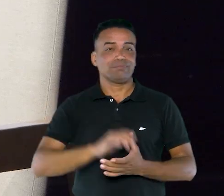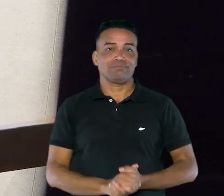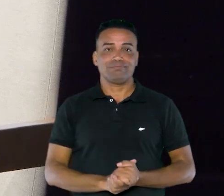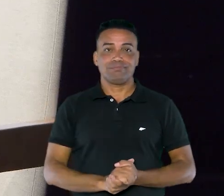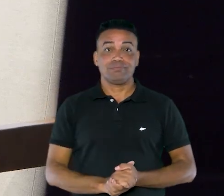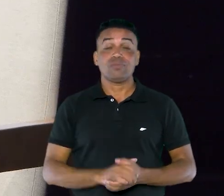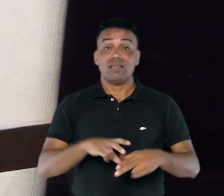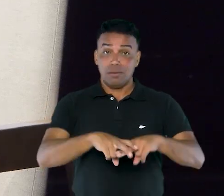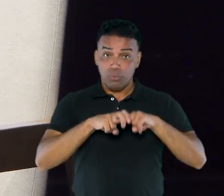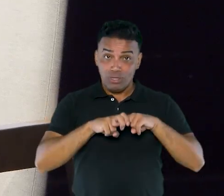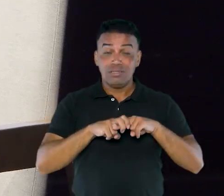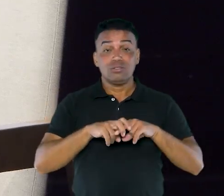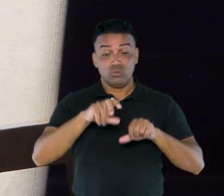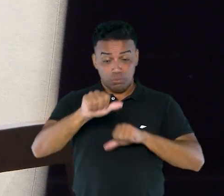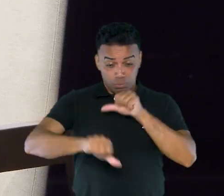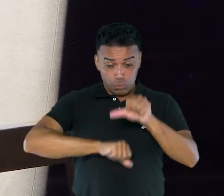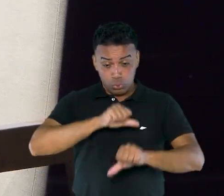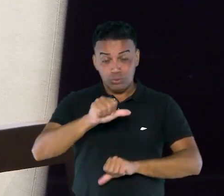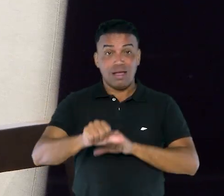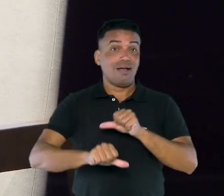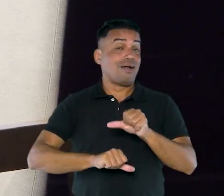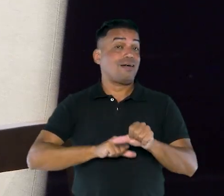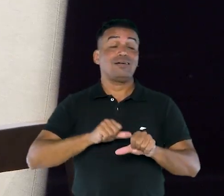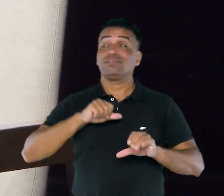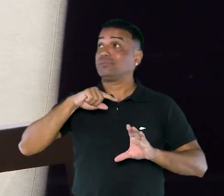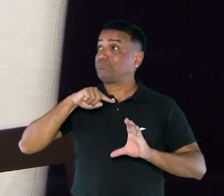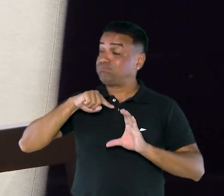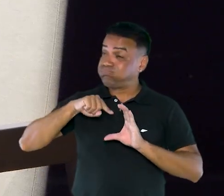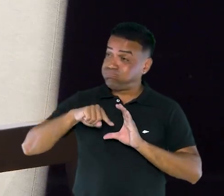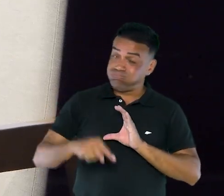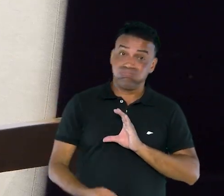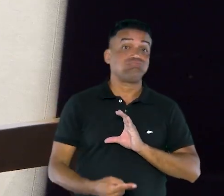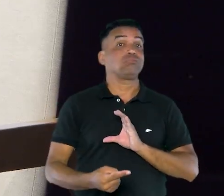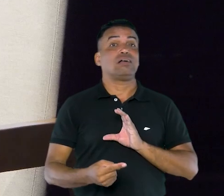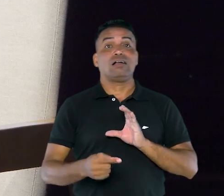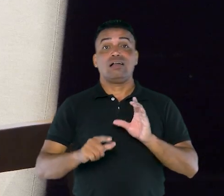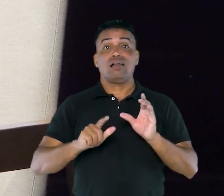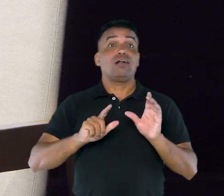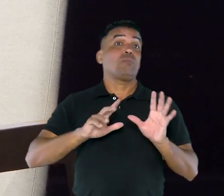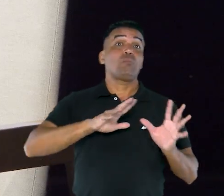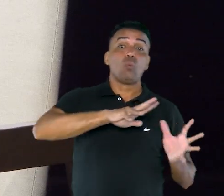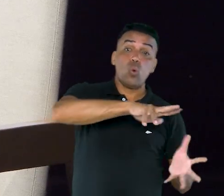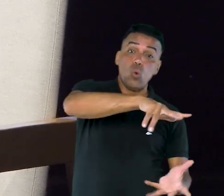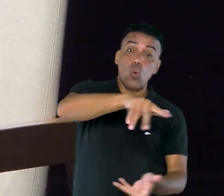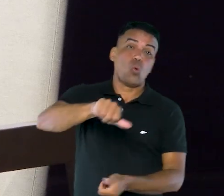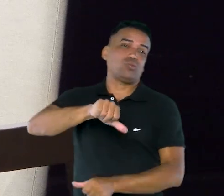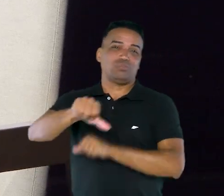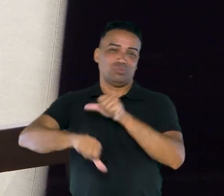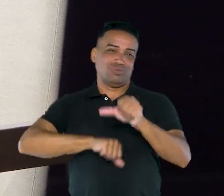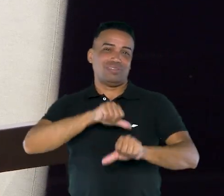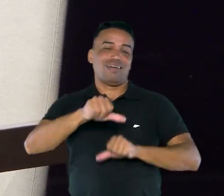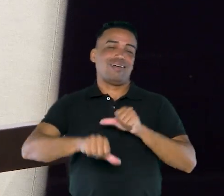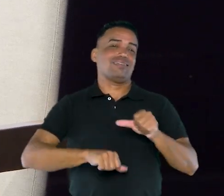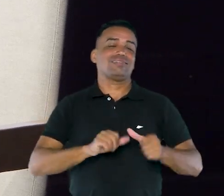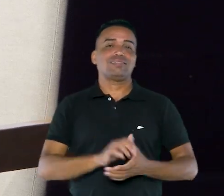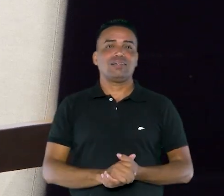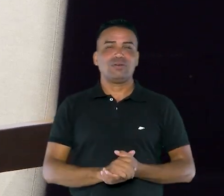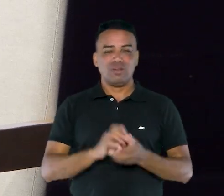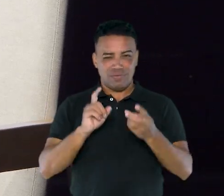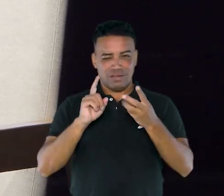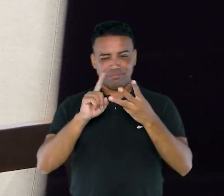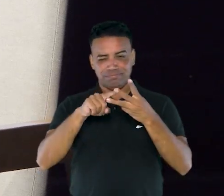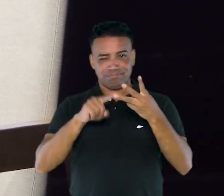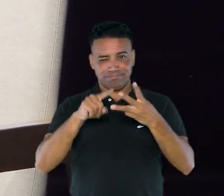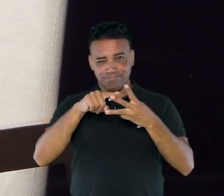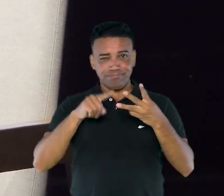E é por isso que a mudança tem que ser uma mudança muito maior, muito mais global. E aí, eu queria falar só mais duas coisas